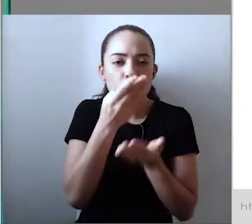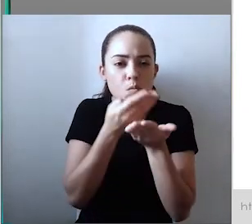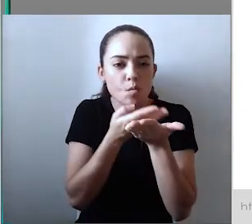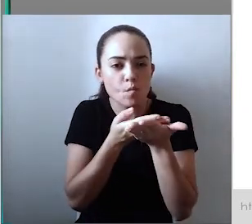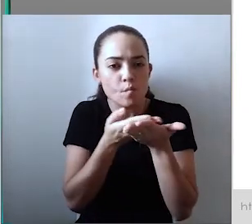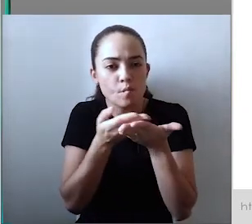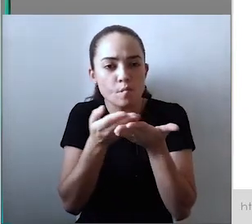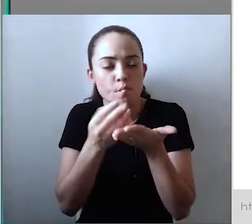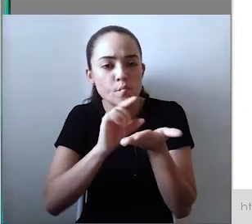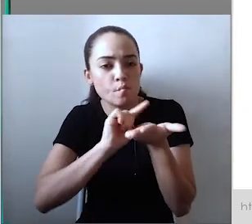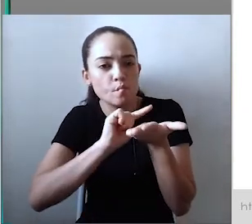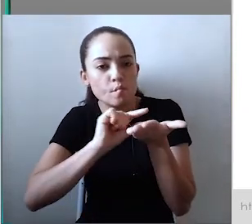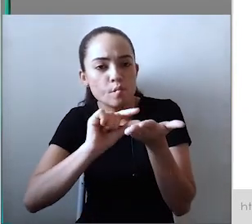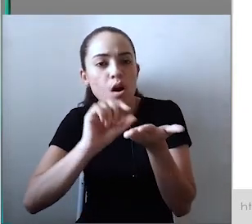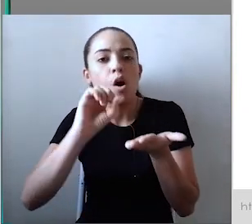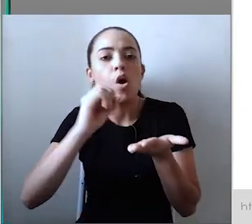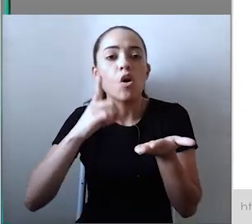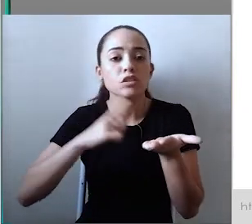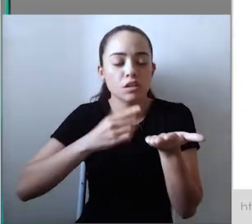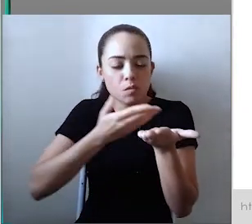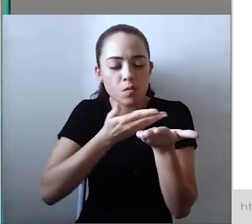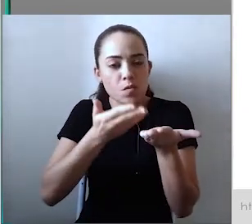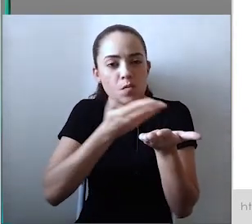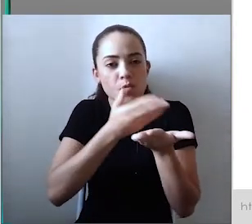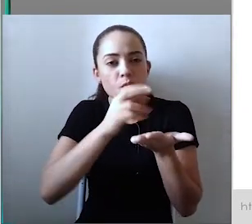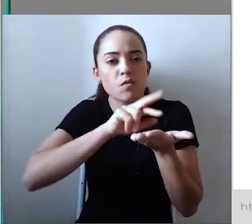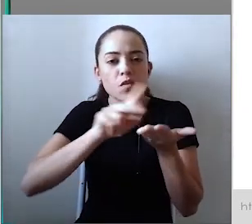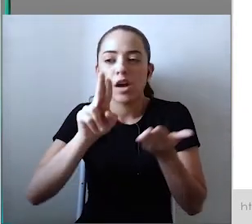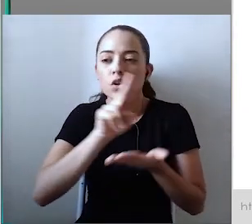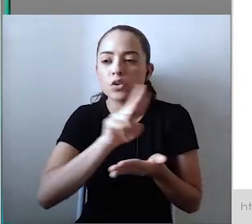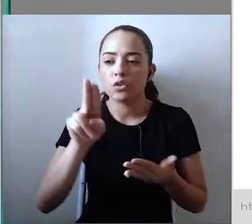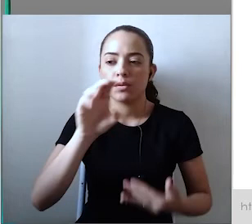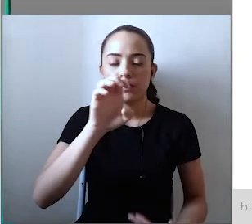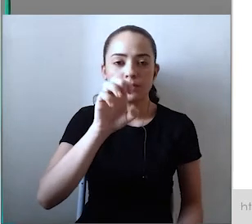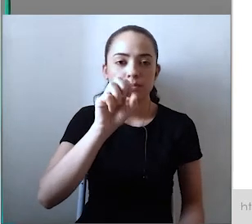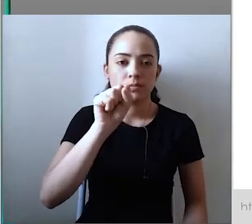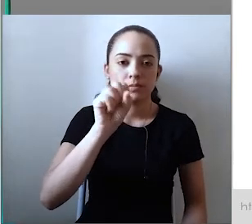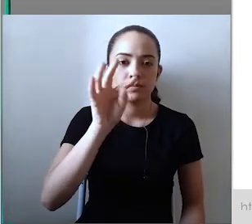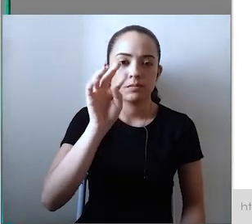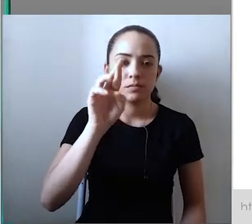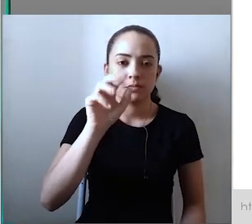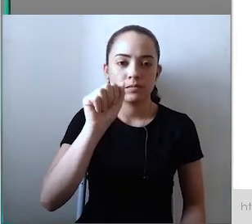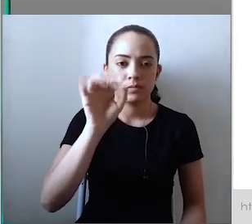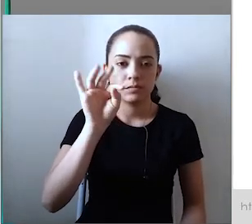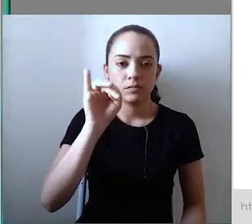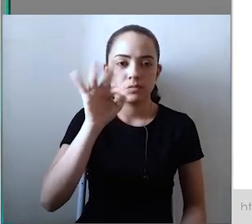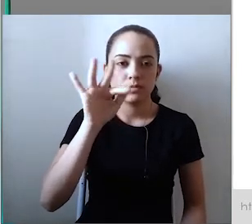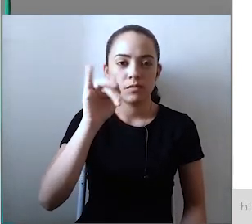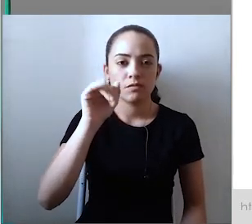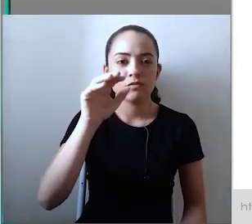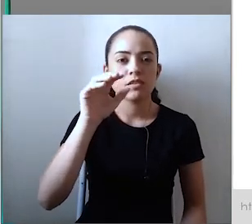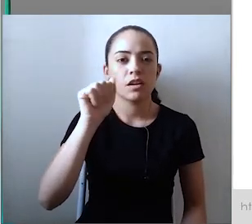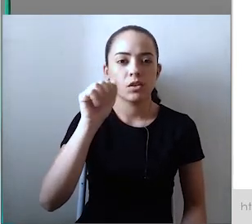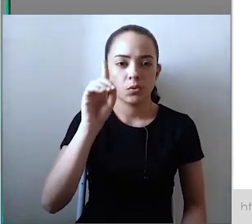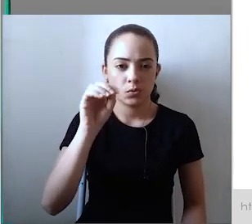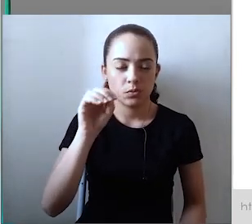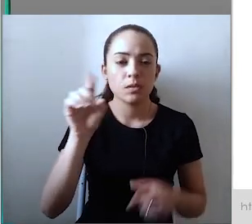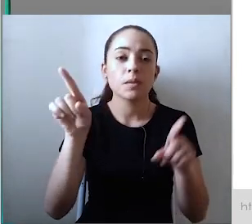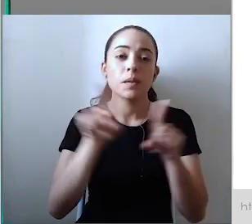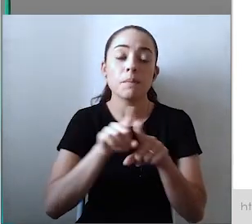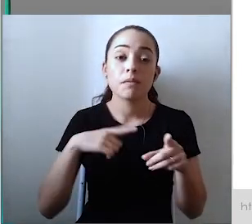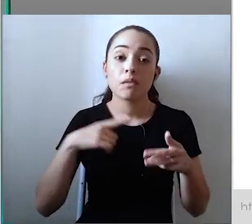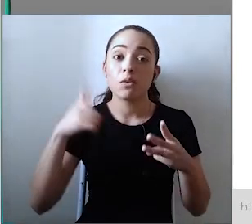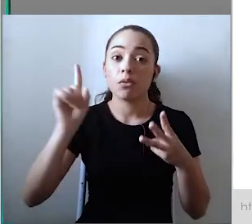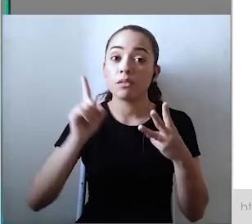denominado de simples ou várias camadas, sendo então denominado de estratificado. Ainda encontramos uma terceira hipótese